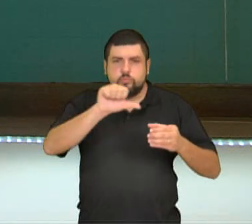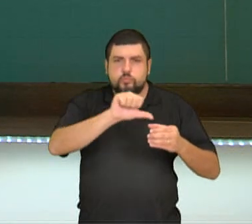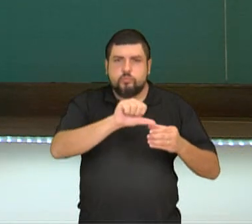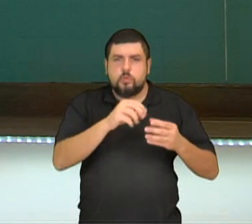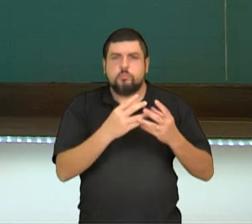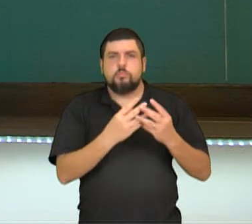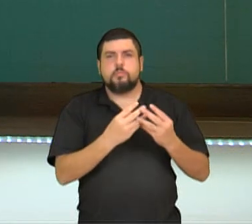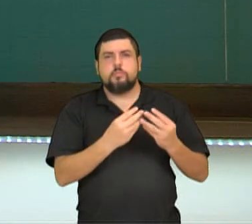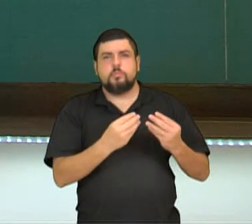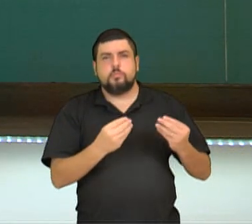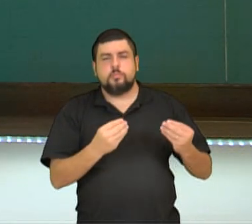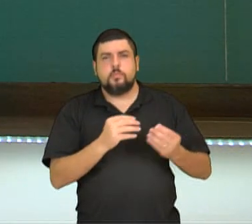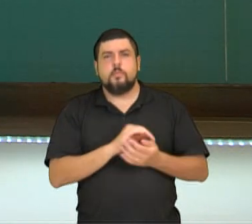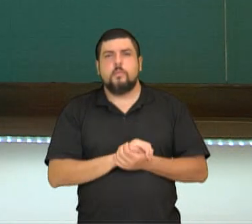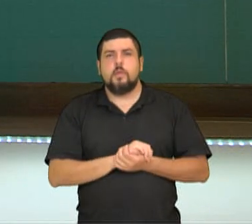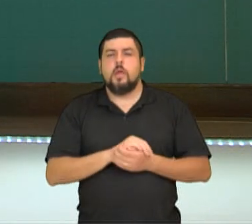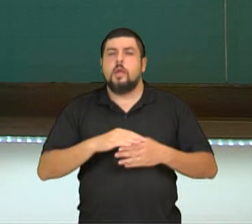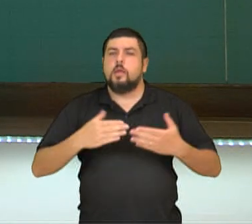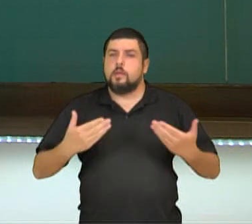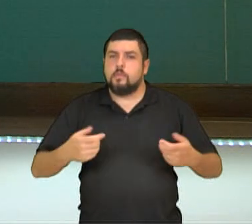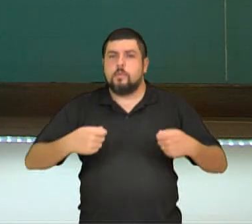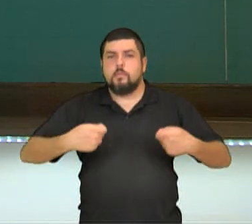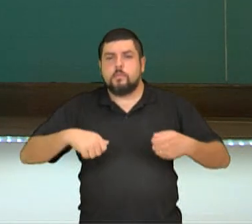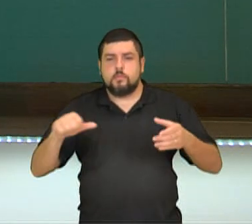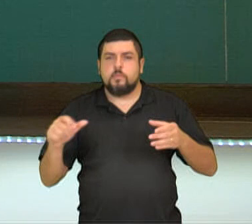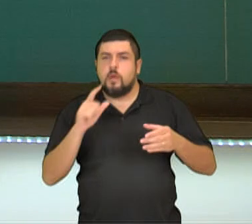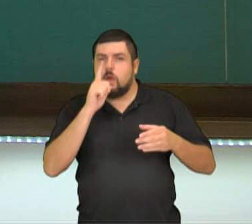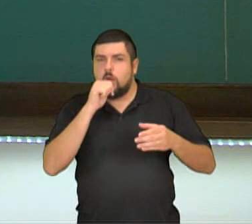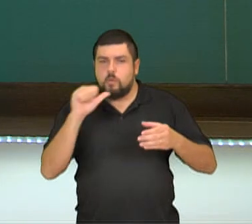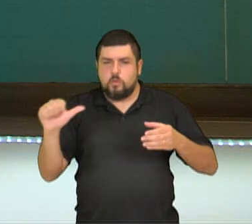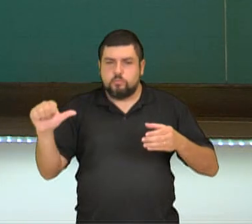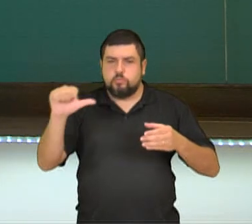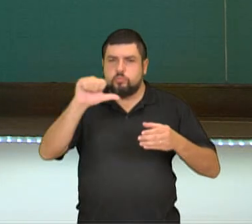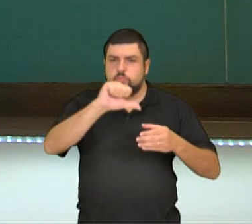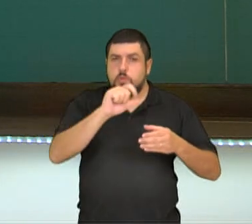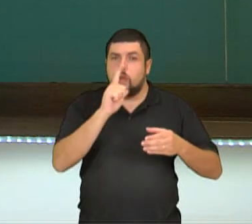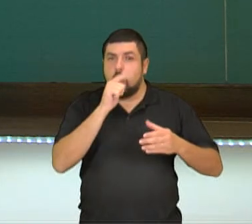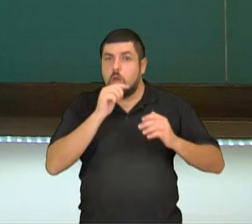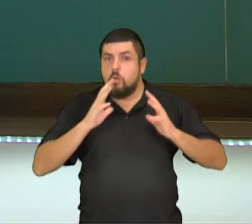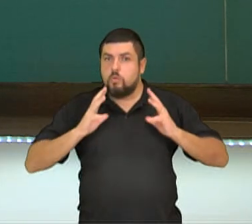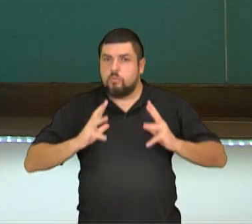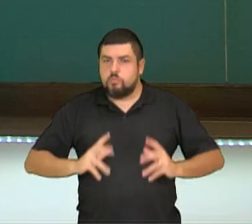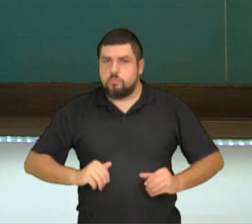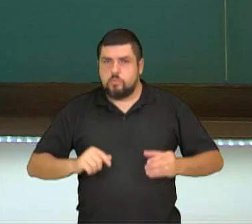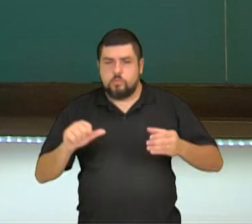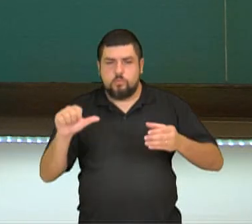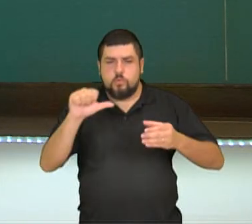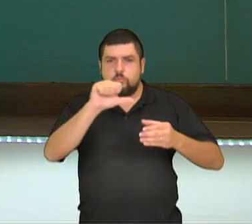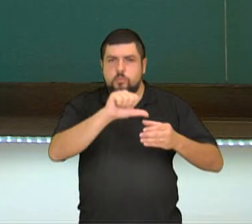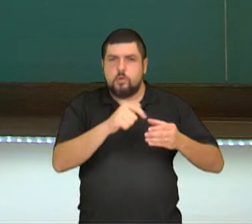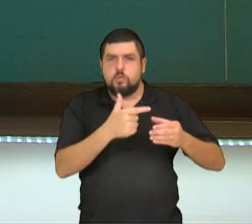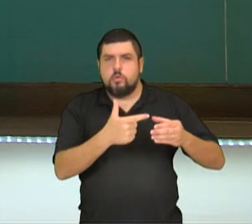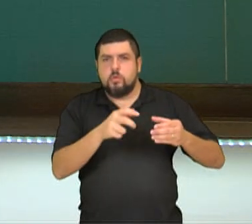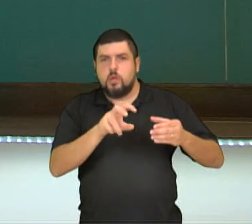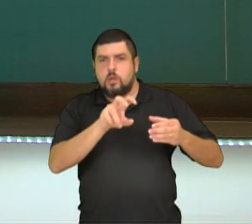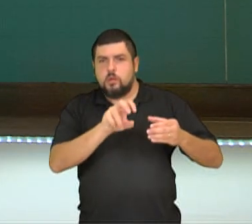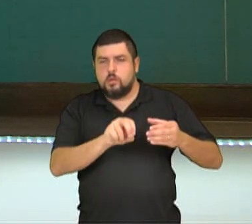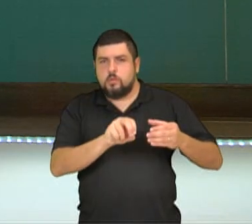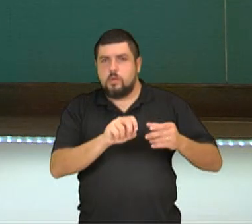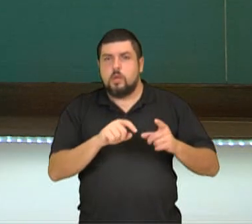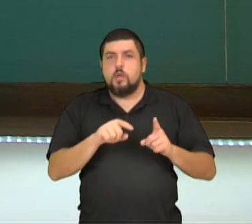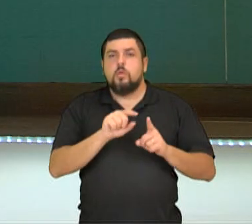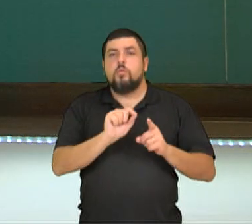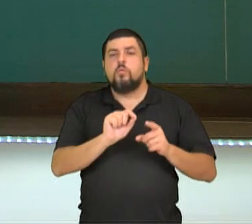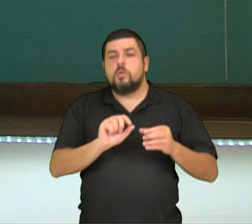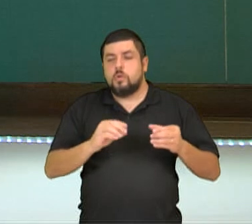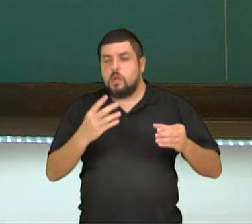Devemos adicionar 250 ml de água pura aos 250 ml de solução de 40 gramas